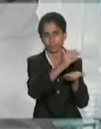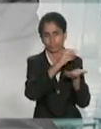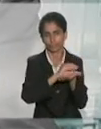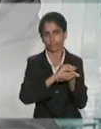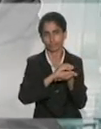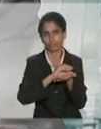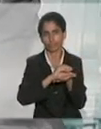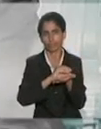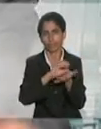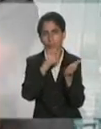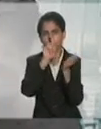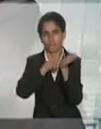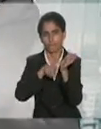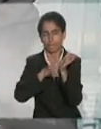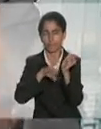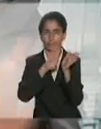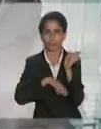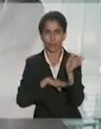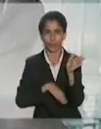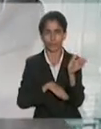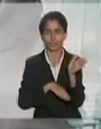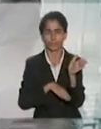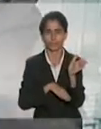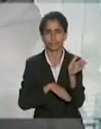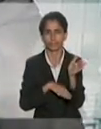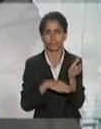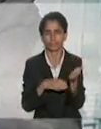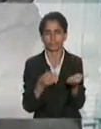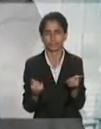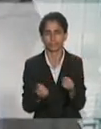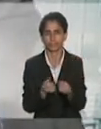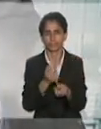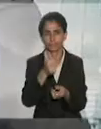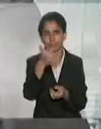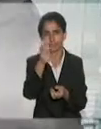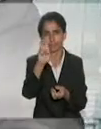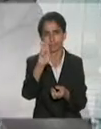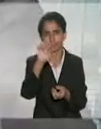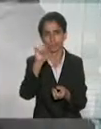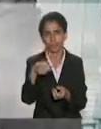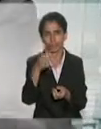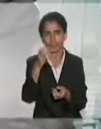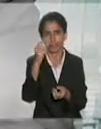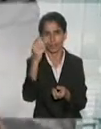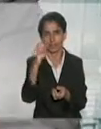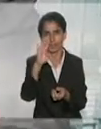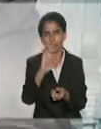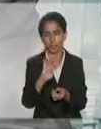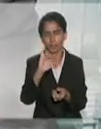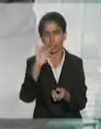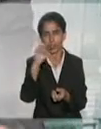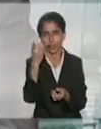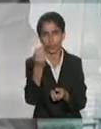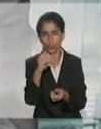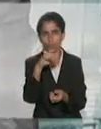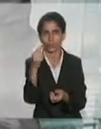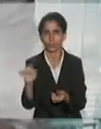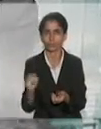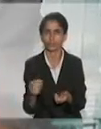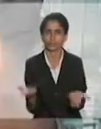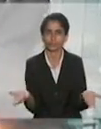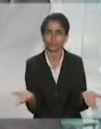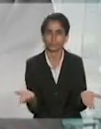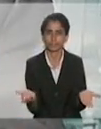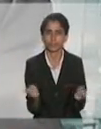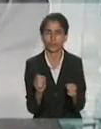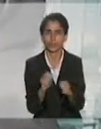a receita é menor que a despesa, em 15,3 bilhões de reais, não